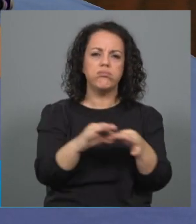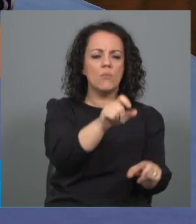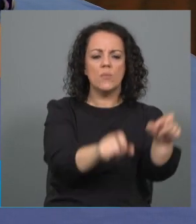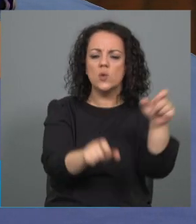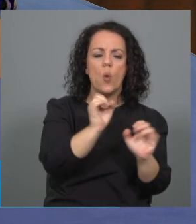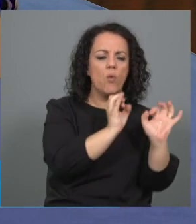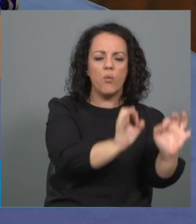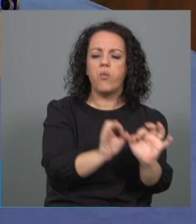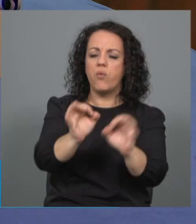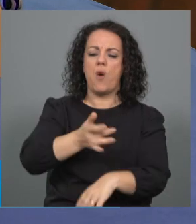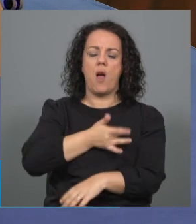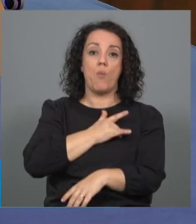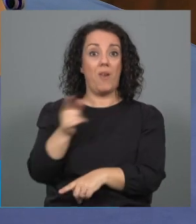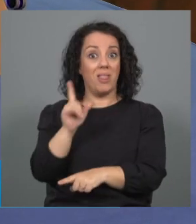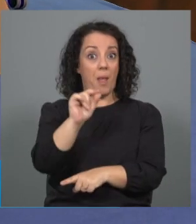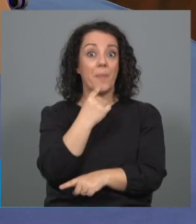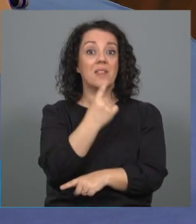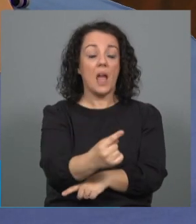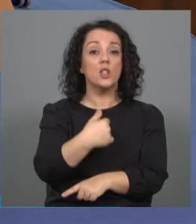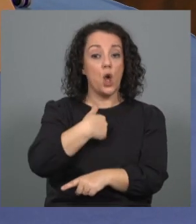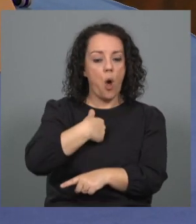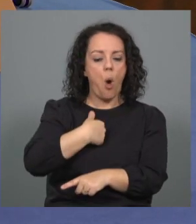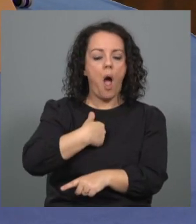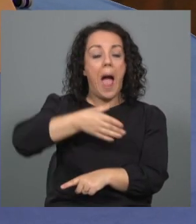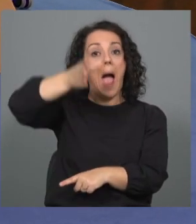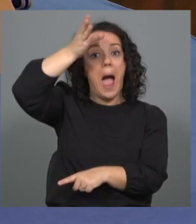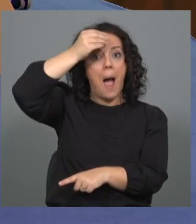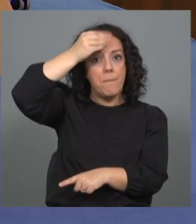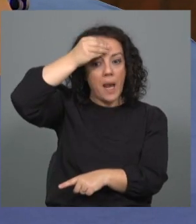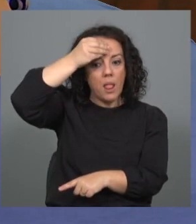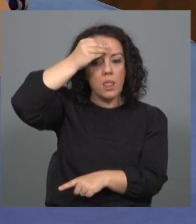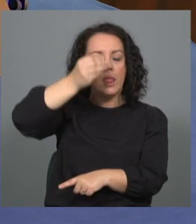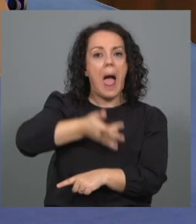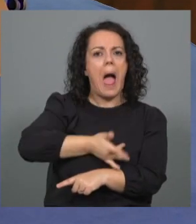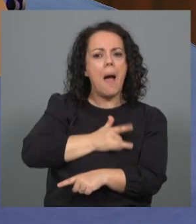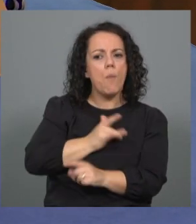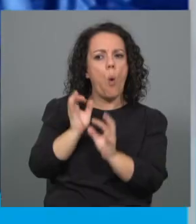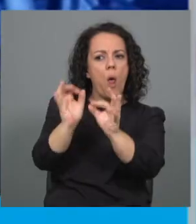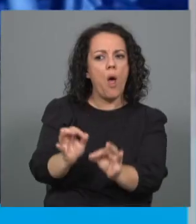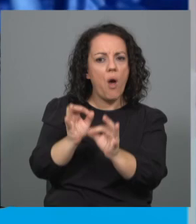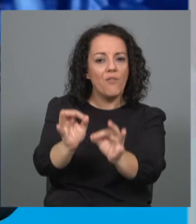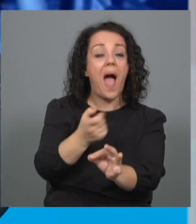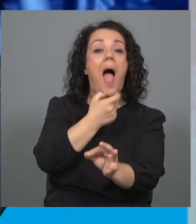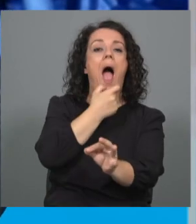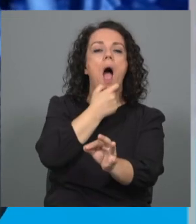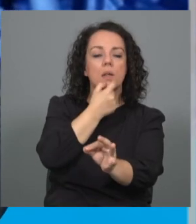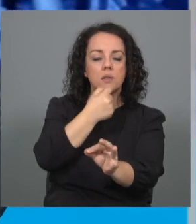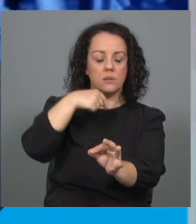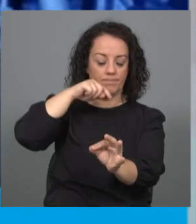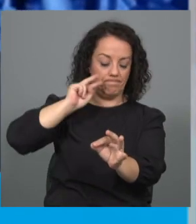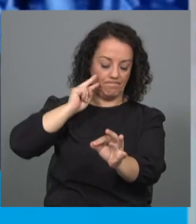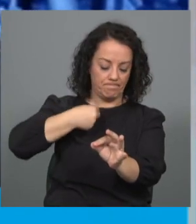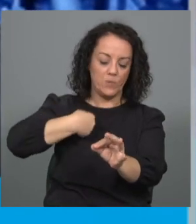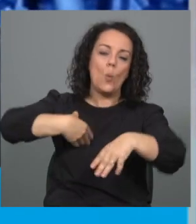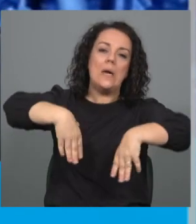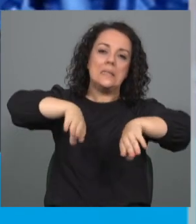mais, nós aprendemos a amar o próximo na medida em que lhe deixamos amar por Deus. E por isso diremos que a nossa relação com Deus é,